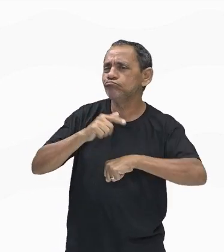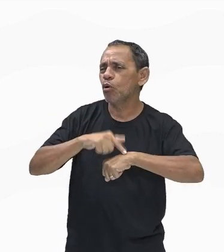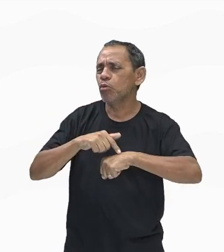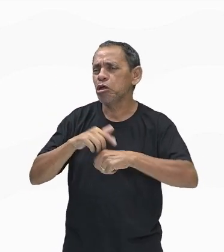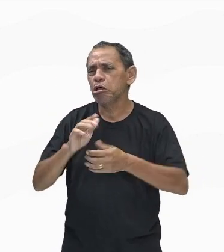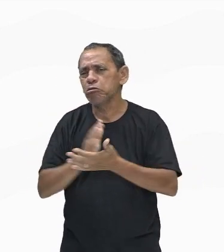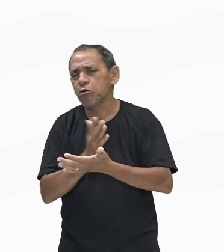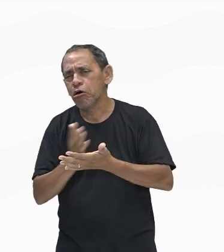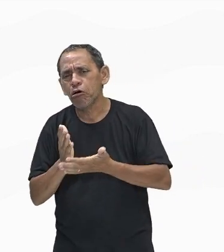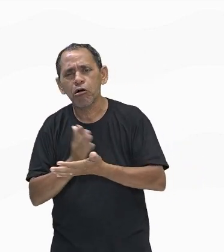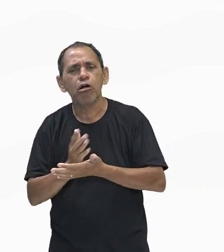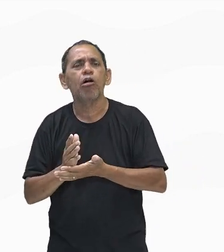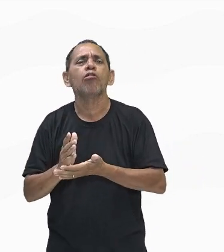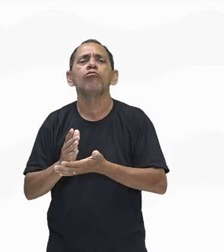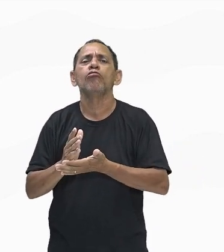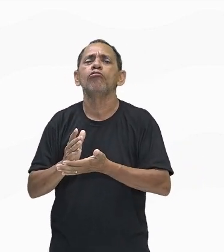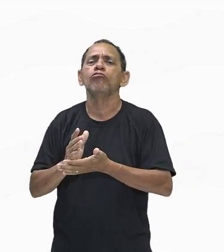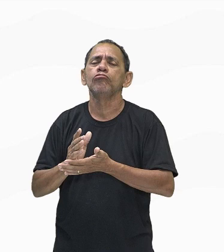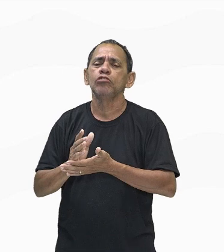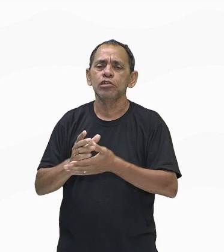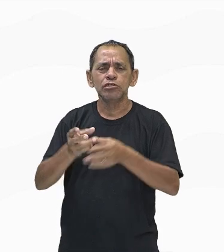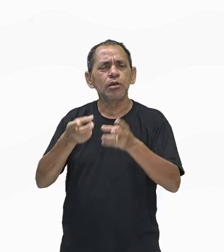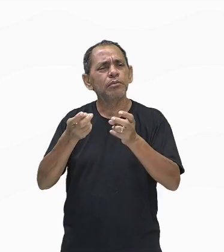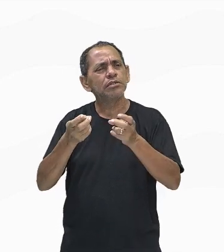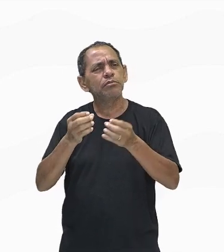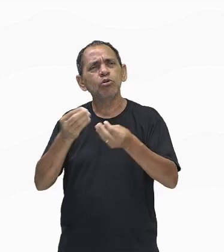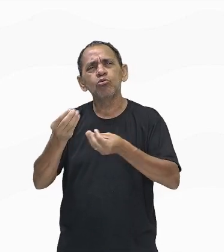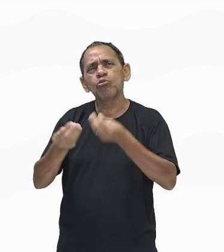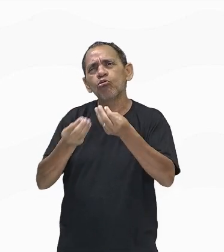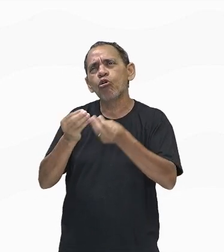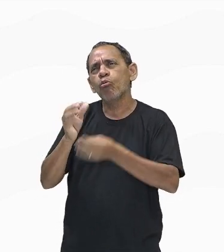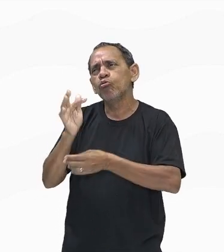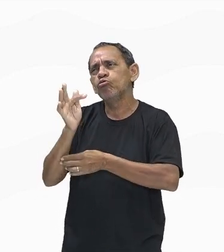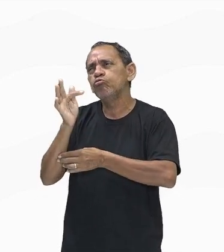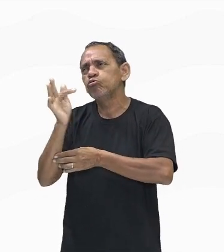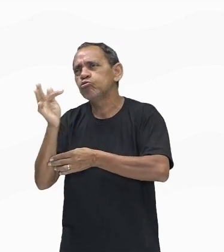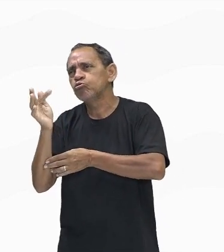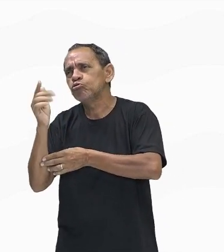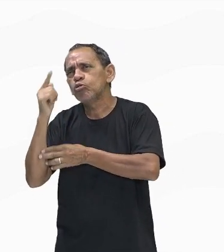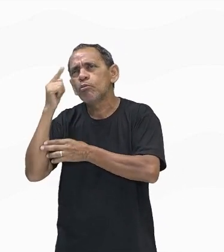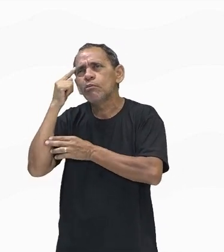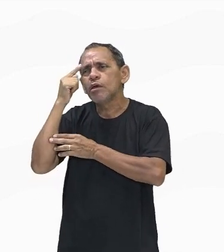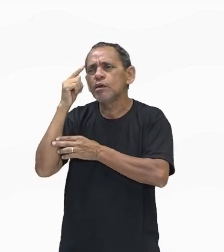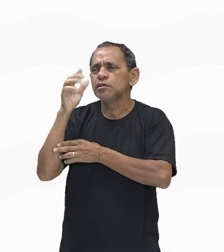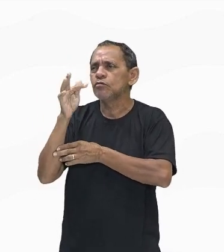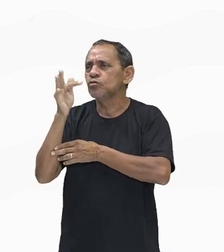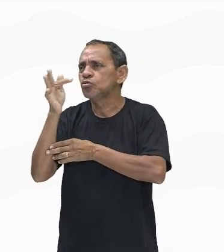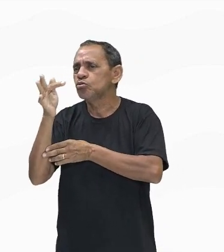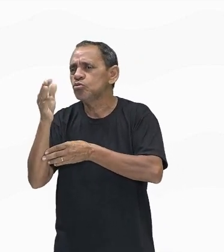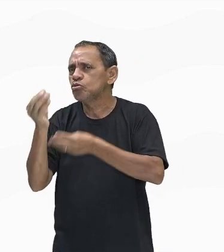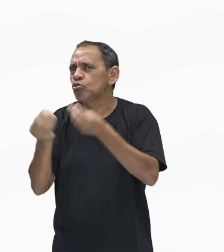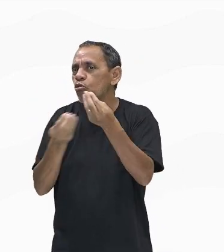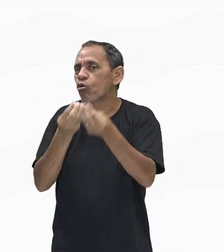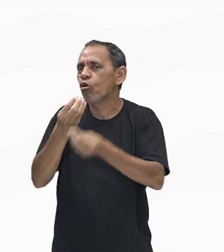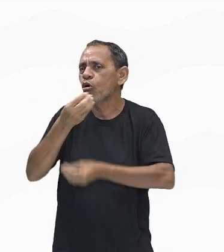pensado ou tentado enxergar como que você pensa, né, do futuro, o que você pensa do seu futuro. Se você